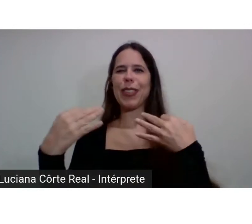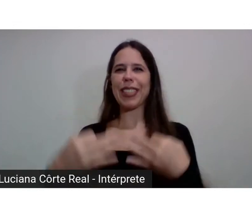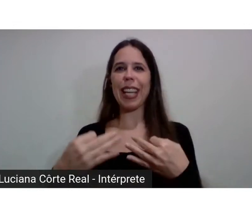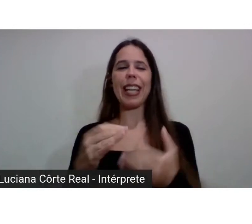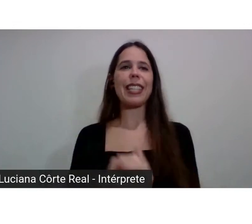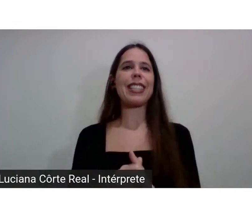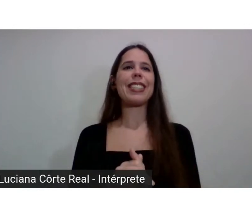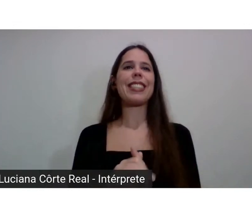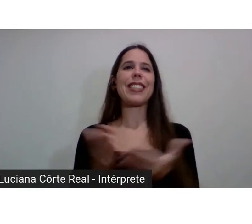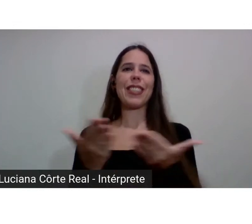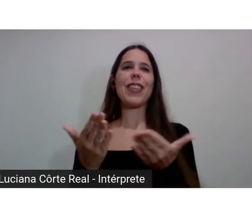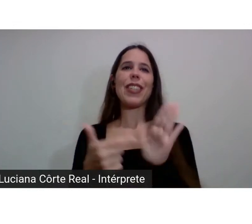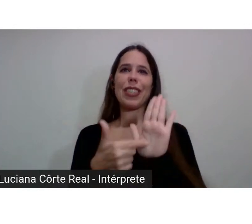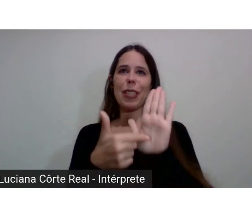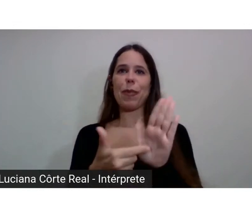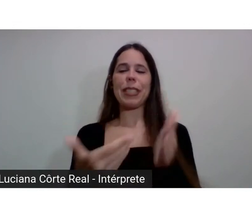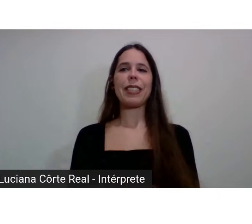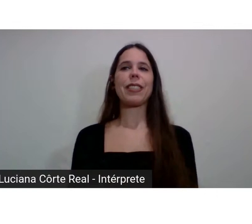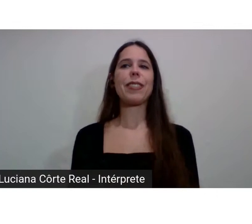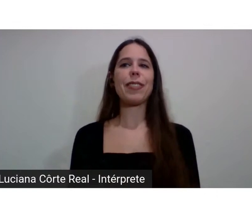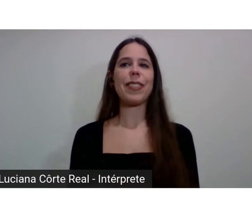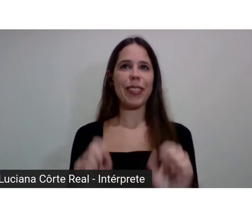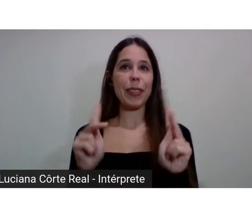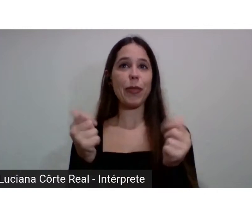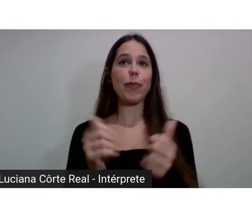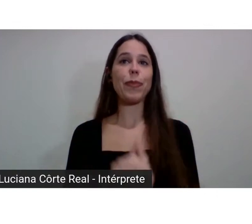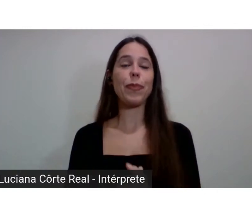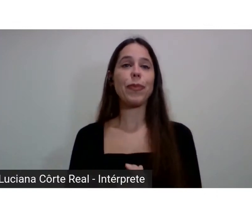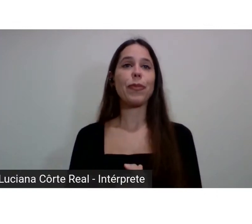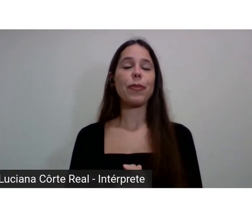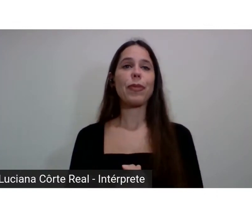esta apresentação. Okay?